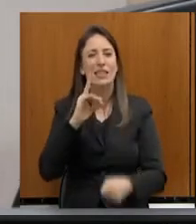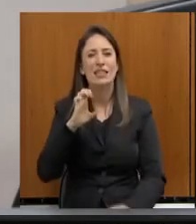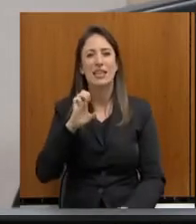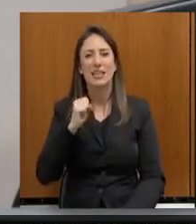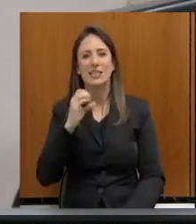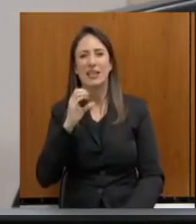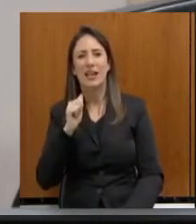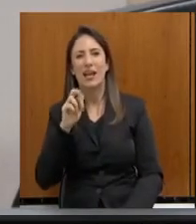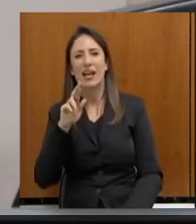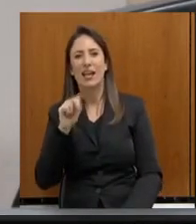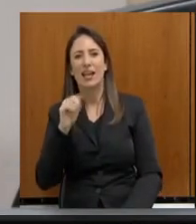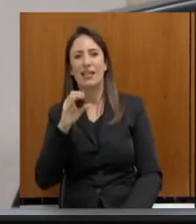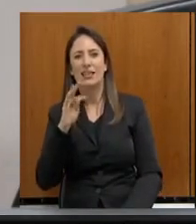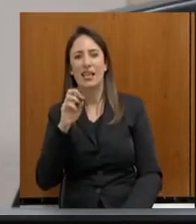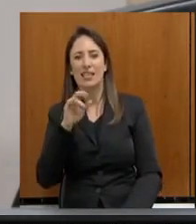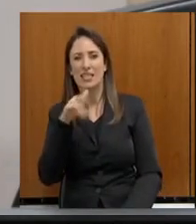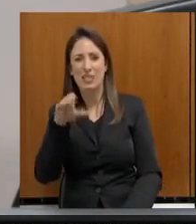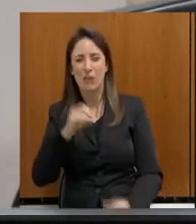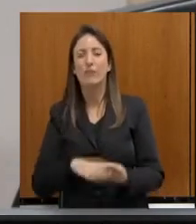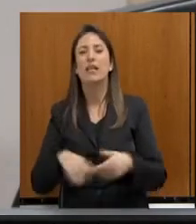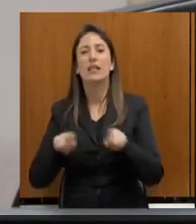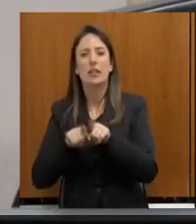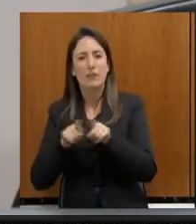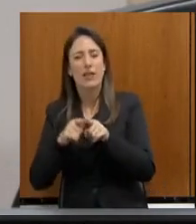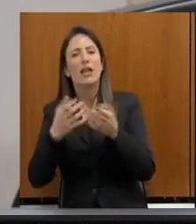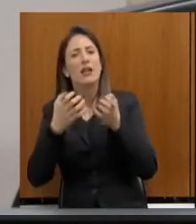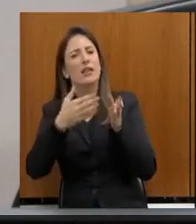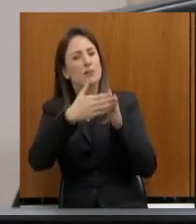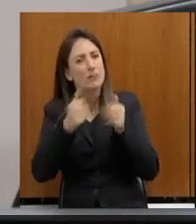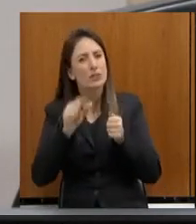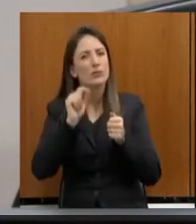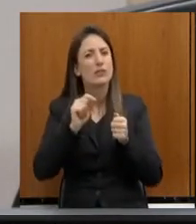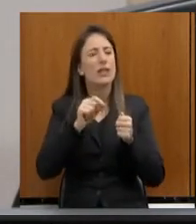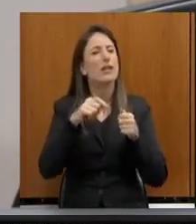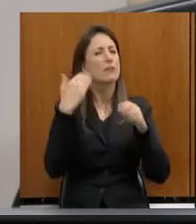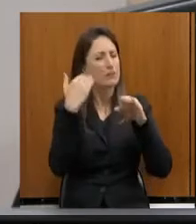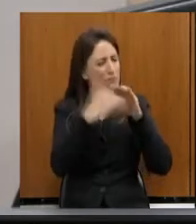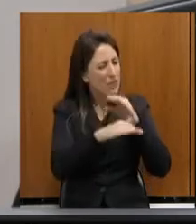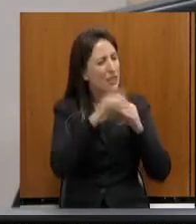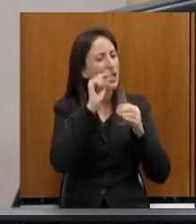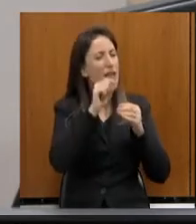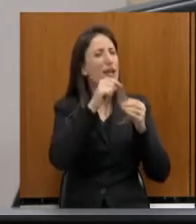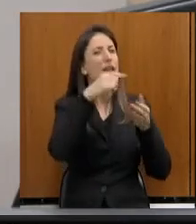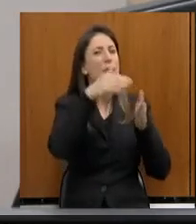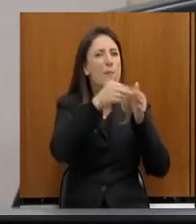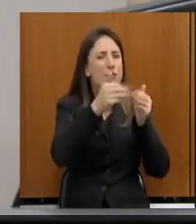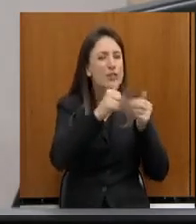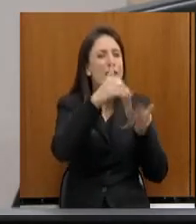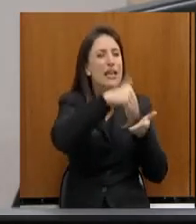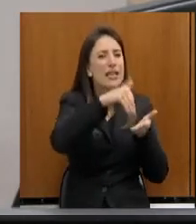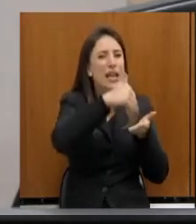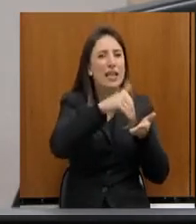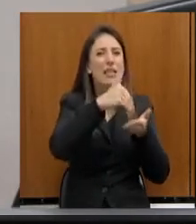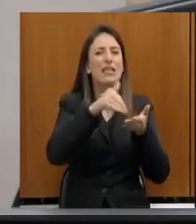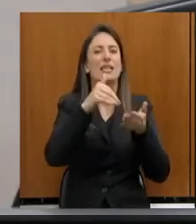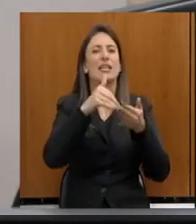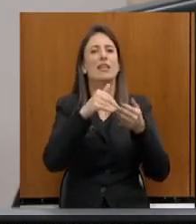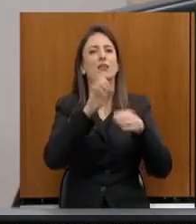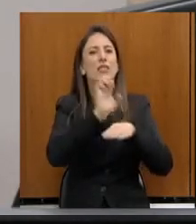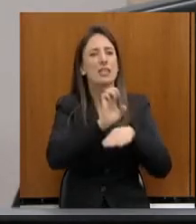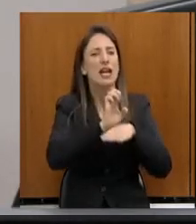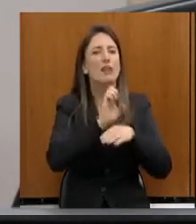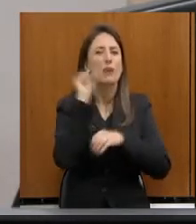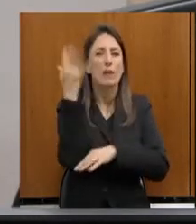de nossa autoria requer de acordo com o Regimento Interno seja encaminhado à secretaria de estado de meio ambiente desenvolvimento sustentável EA Polícia